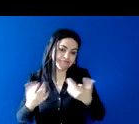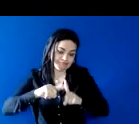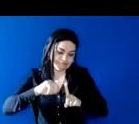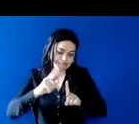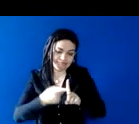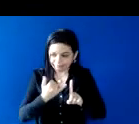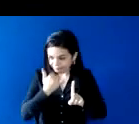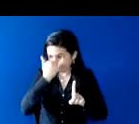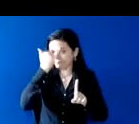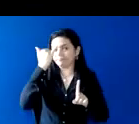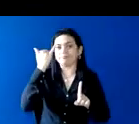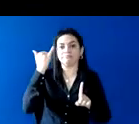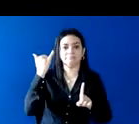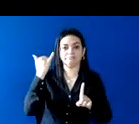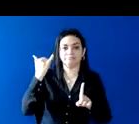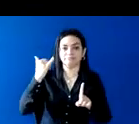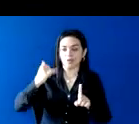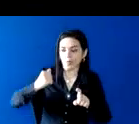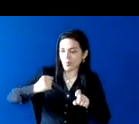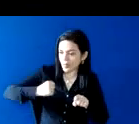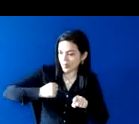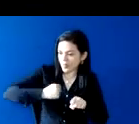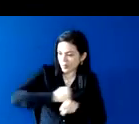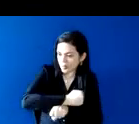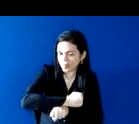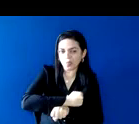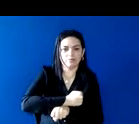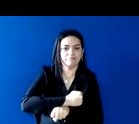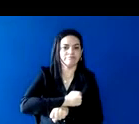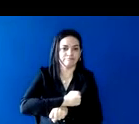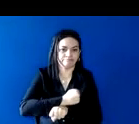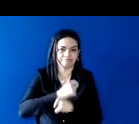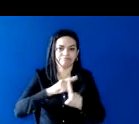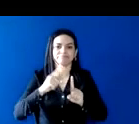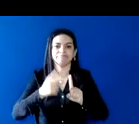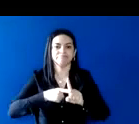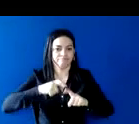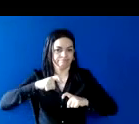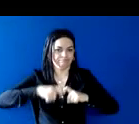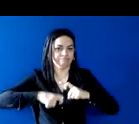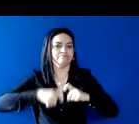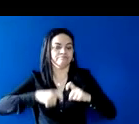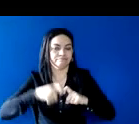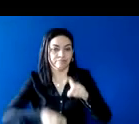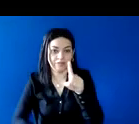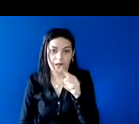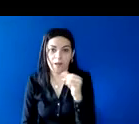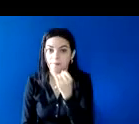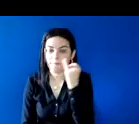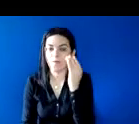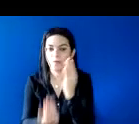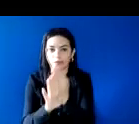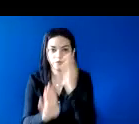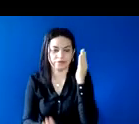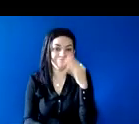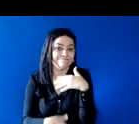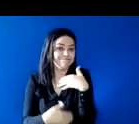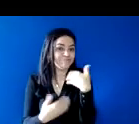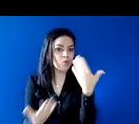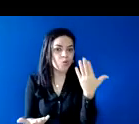por relação forçada entre parceiros. Isso é importante nós identificarmos. Então, quais são